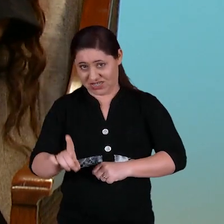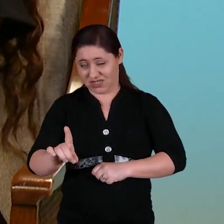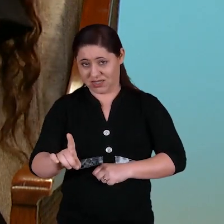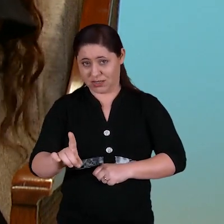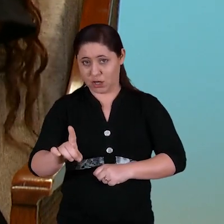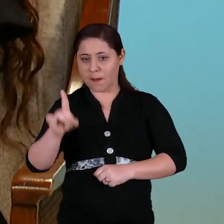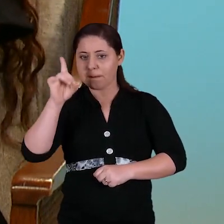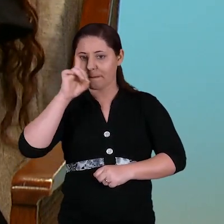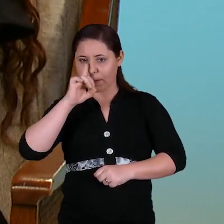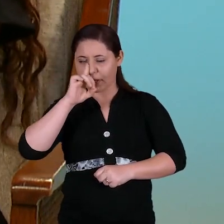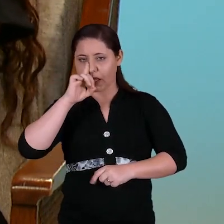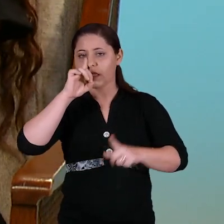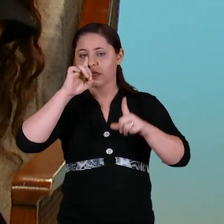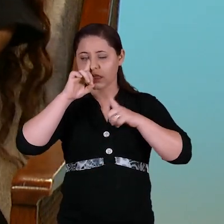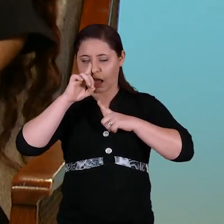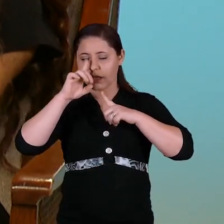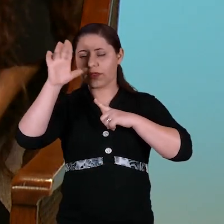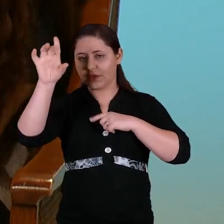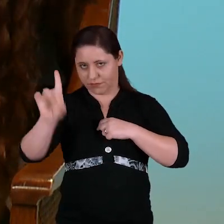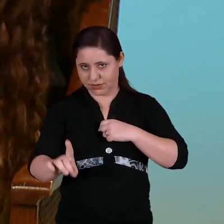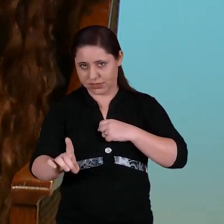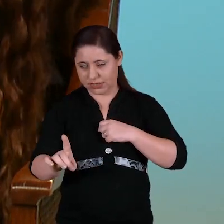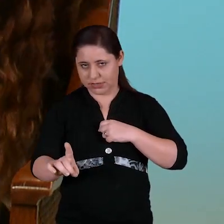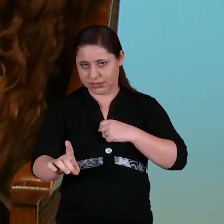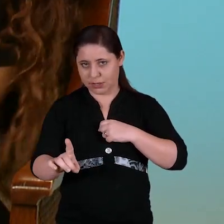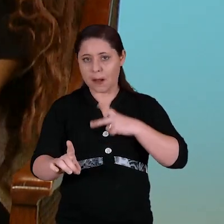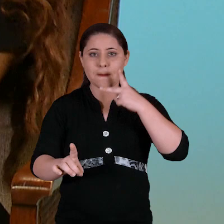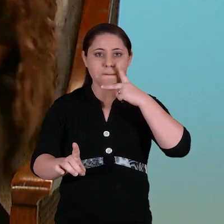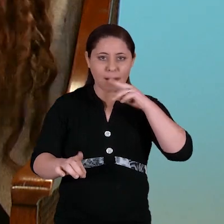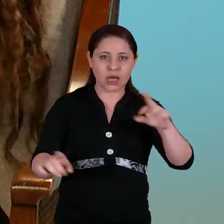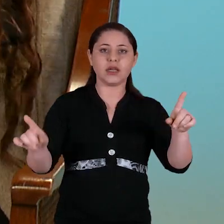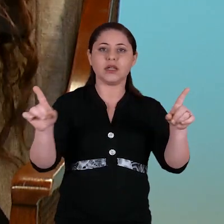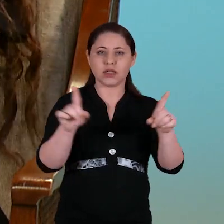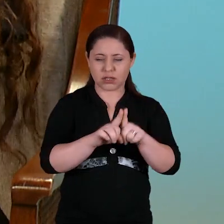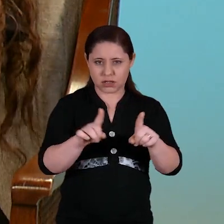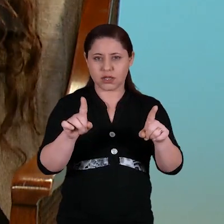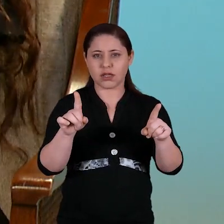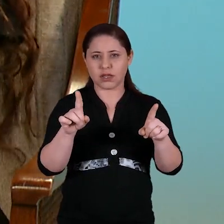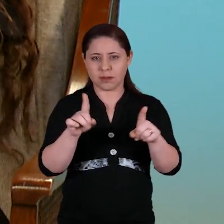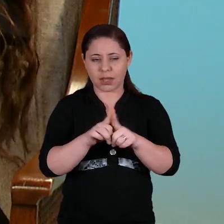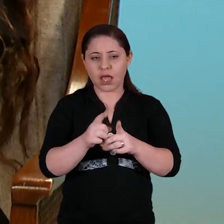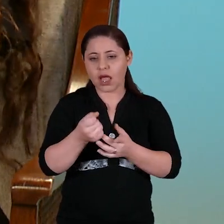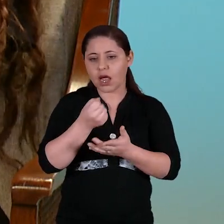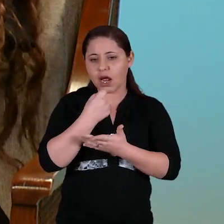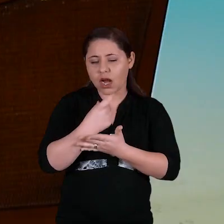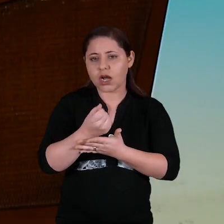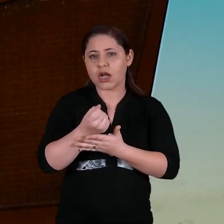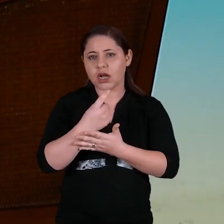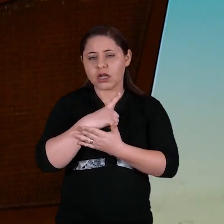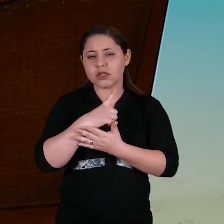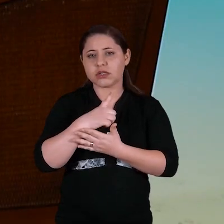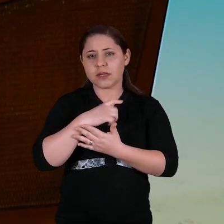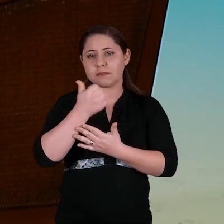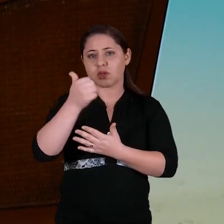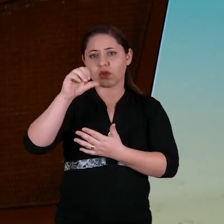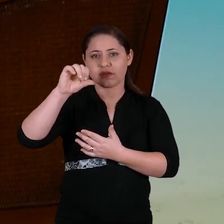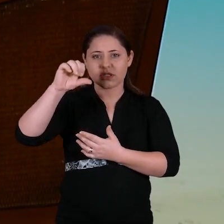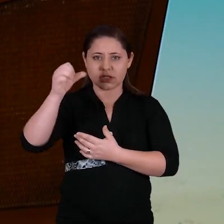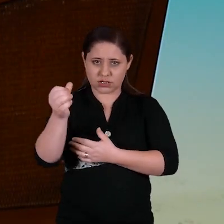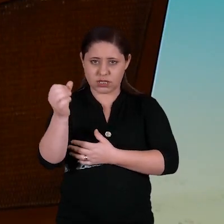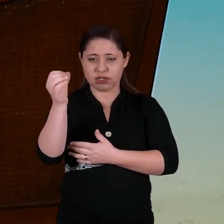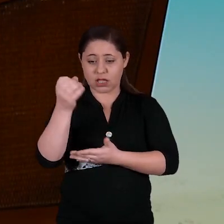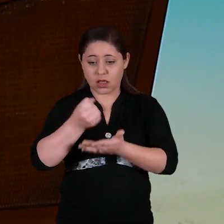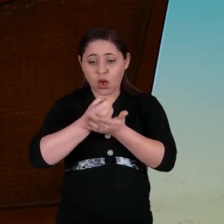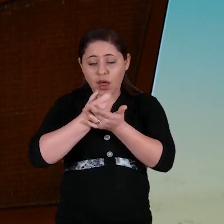a minha mãe tem uma deficiência e o meu pai também, por conta da talidomida, que foi um remédio que veio em 1960 para o Brasil.